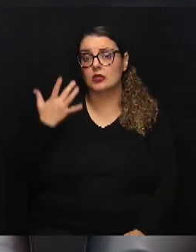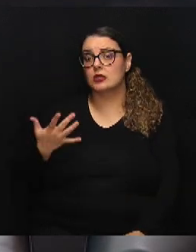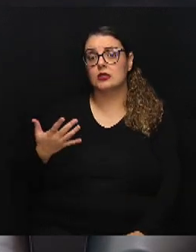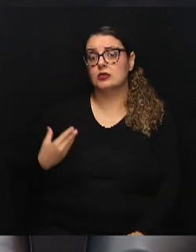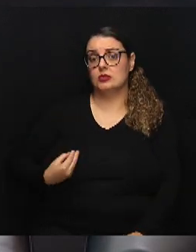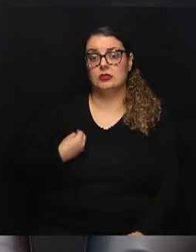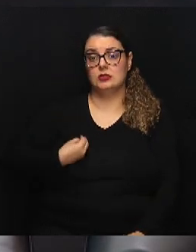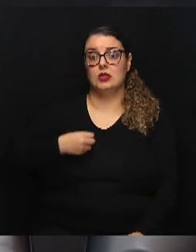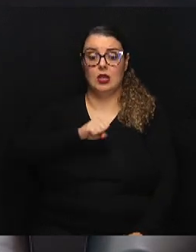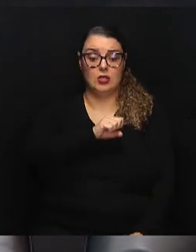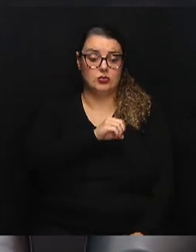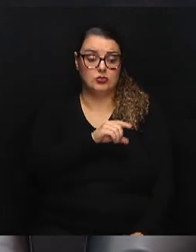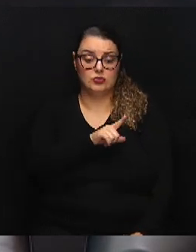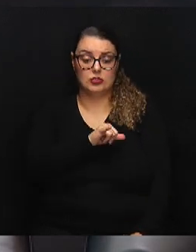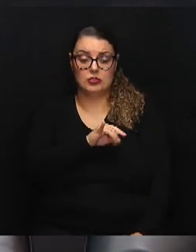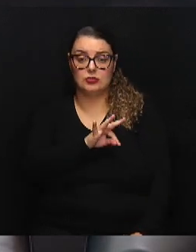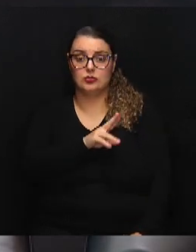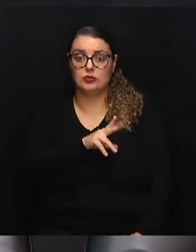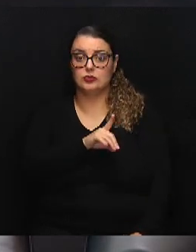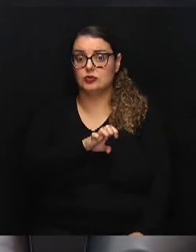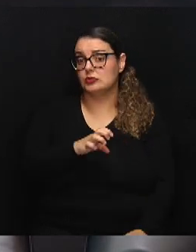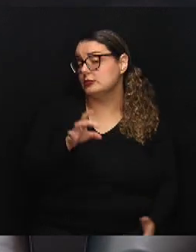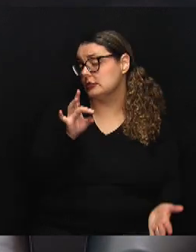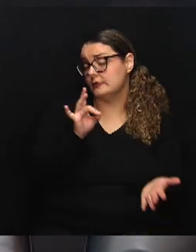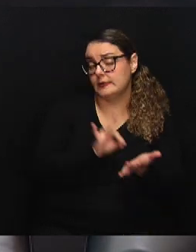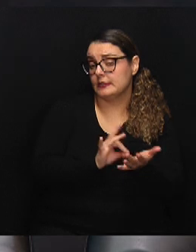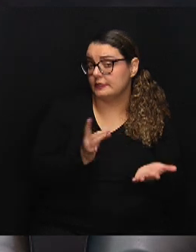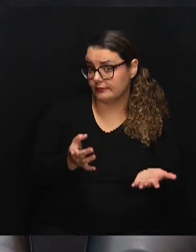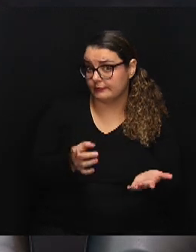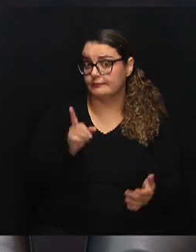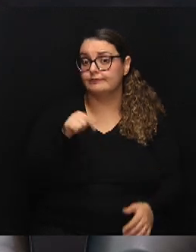a solitude, quando na verdade eles estão mesmo